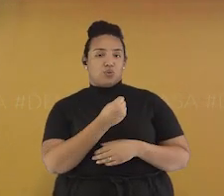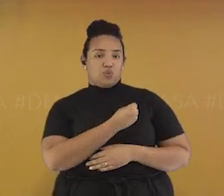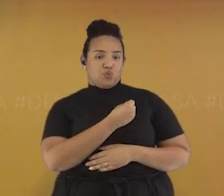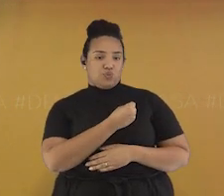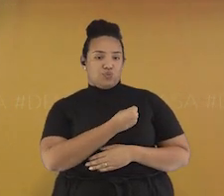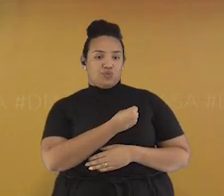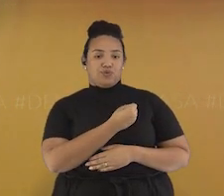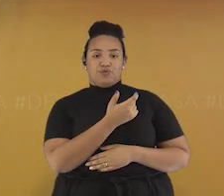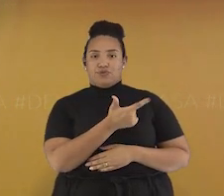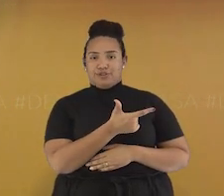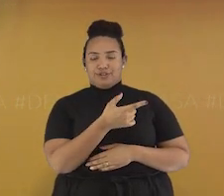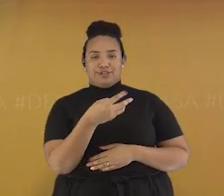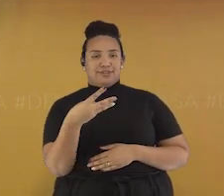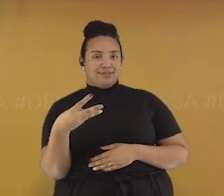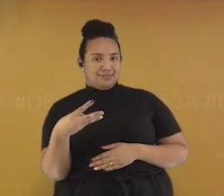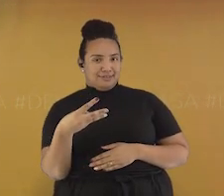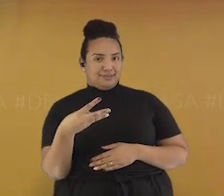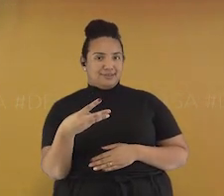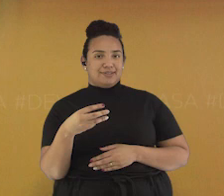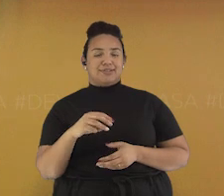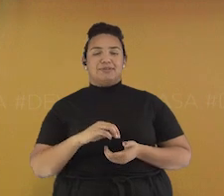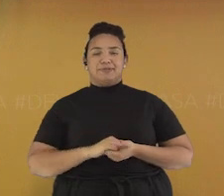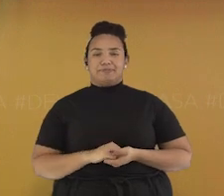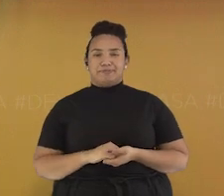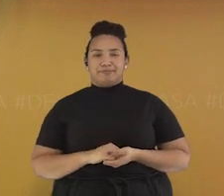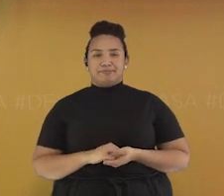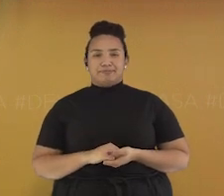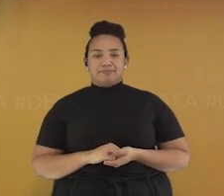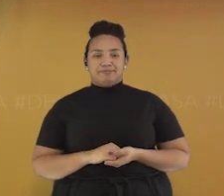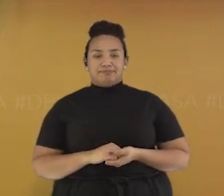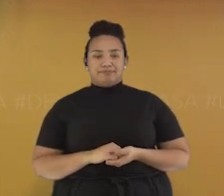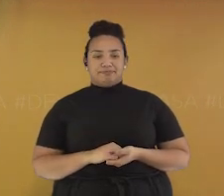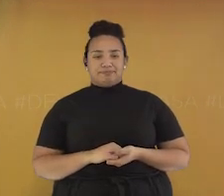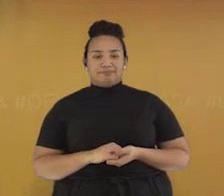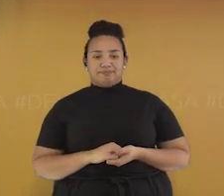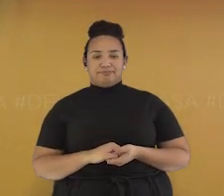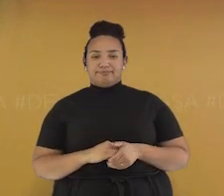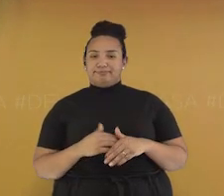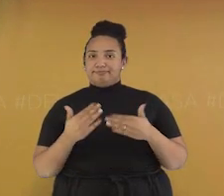na terceira posição é o 23.